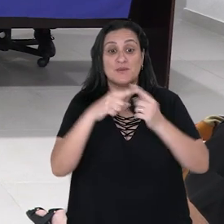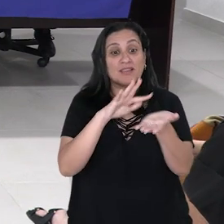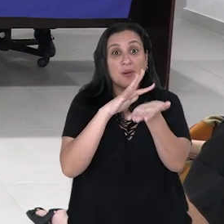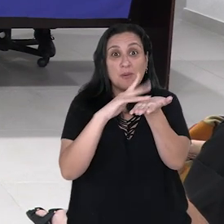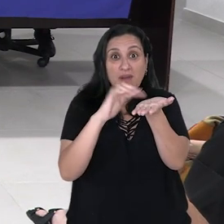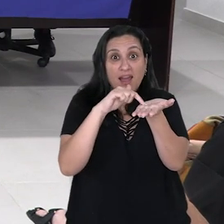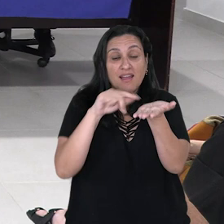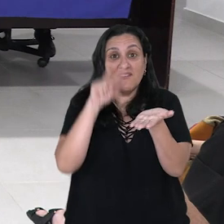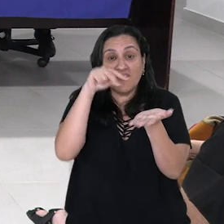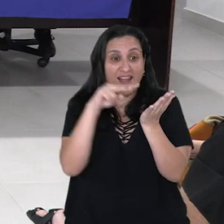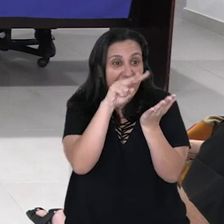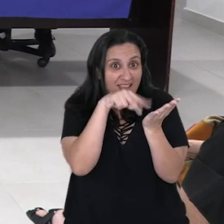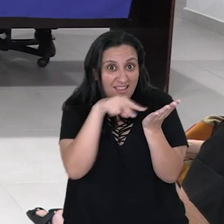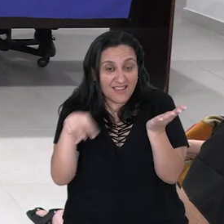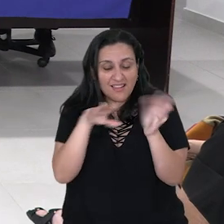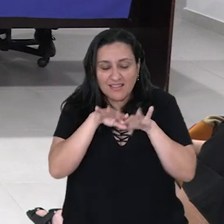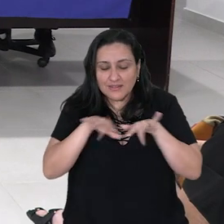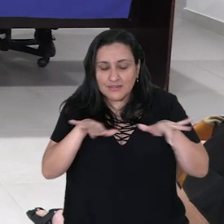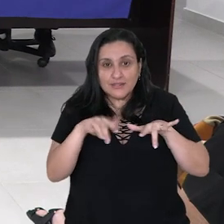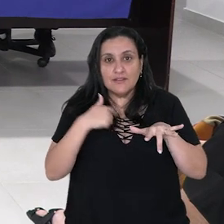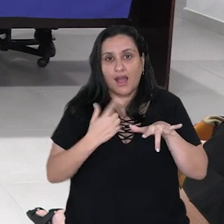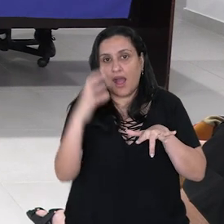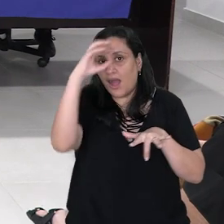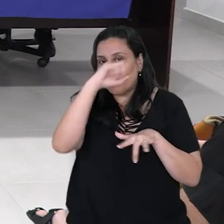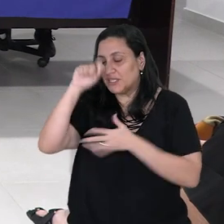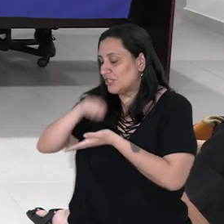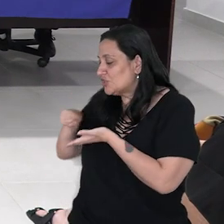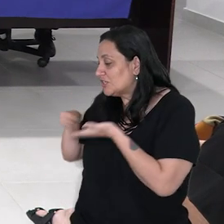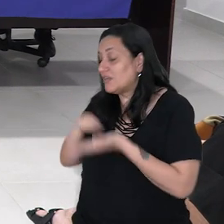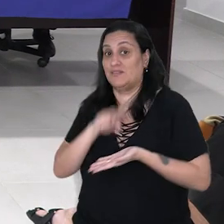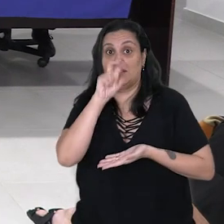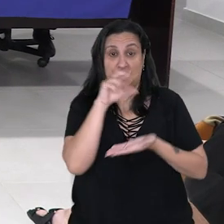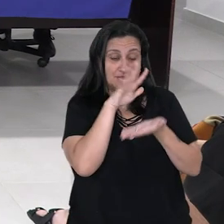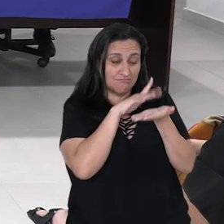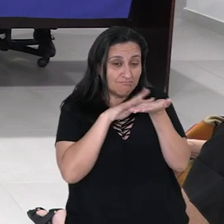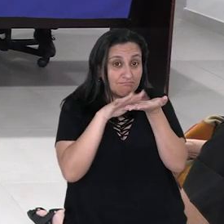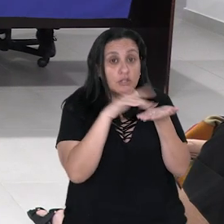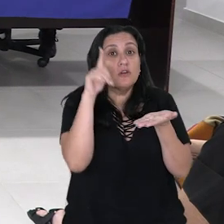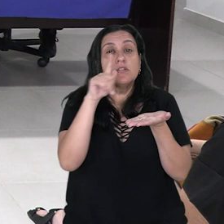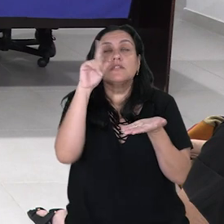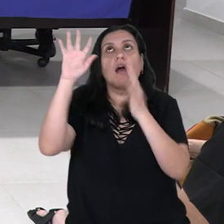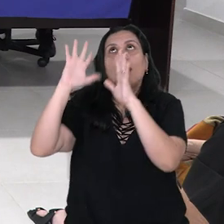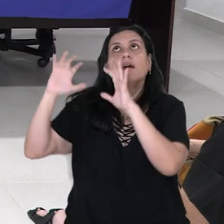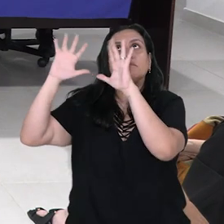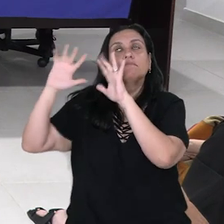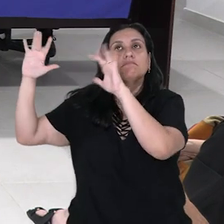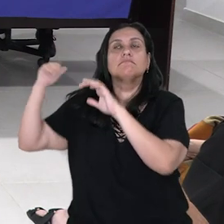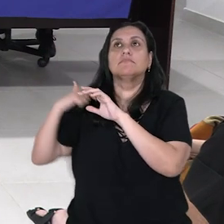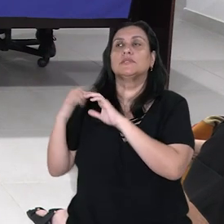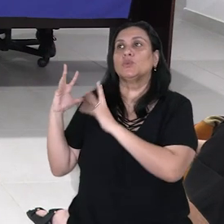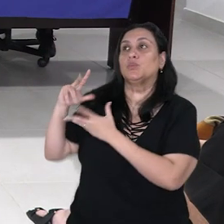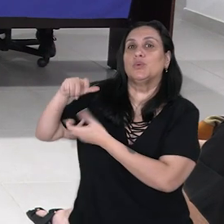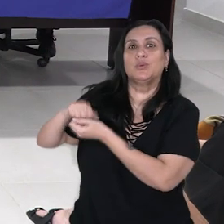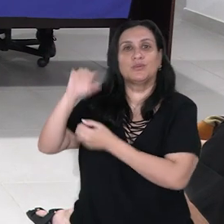da leitura que você aprende a escrever. É através da leitura que você viaja no mundo da